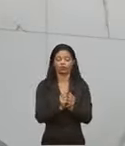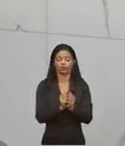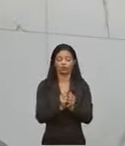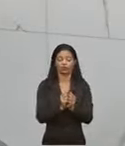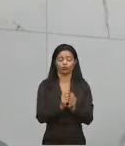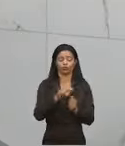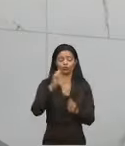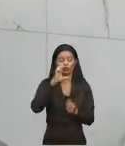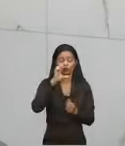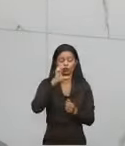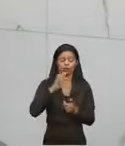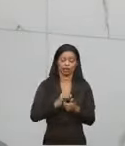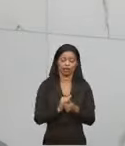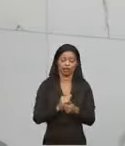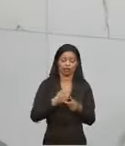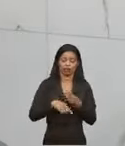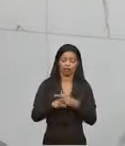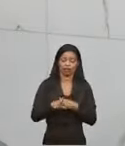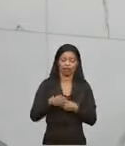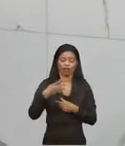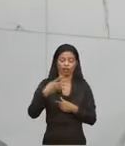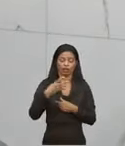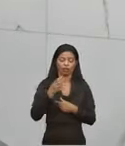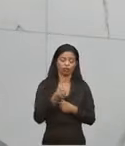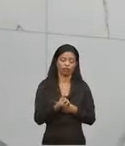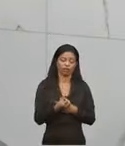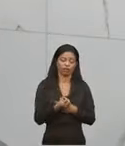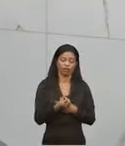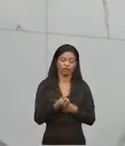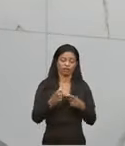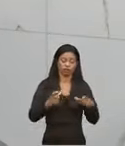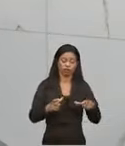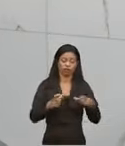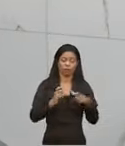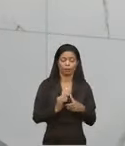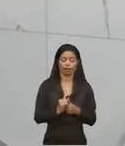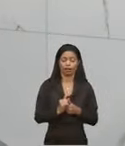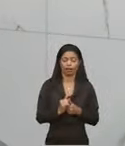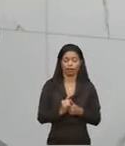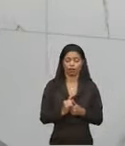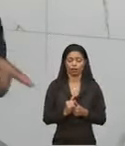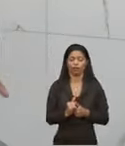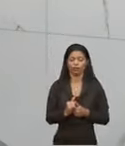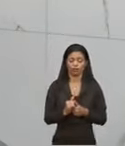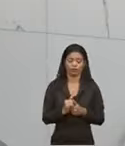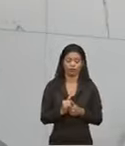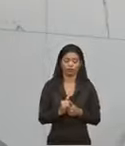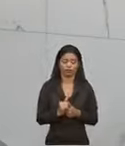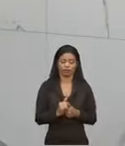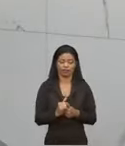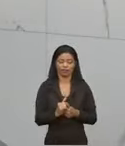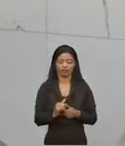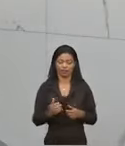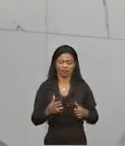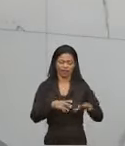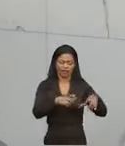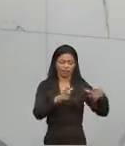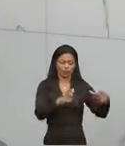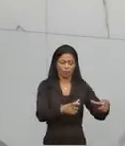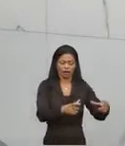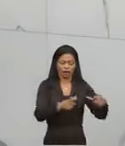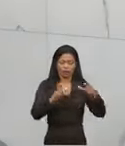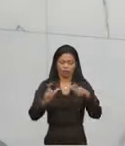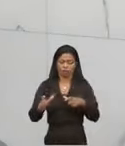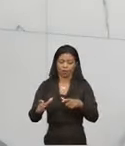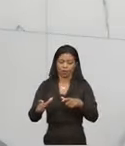uma divisão muito polêmica, mas Lima da Gráfica já me mostrou, e aquele comprovante de residência é 46. E